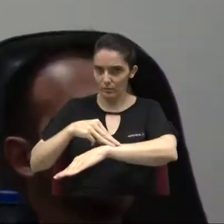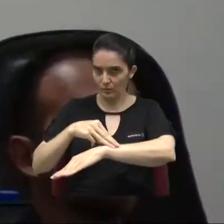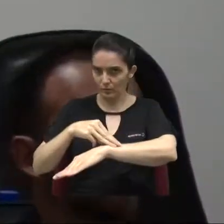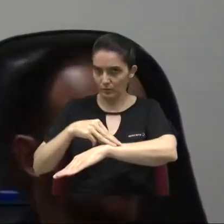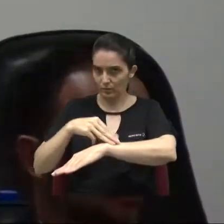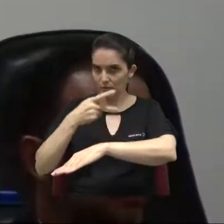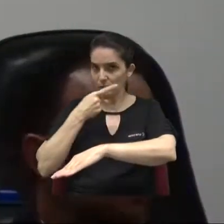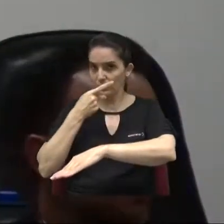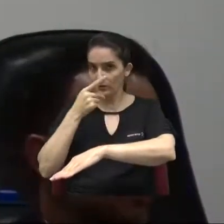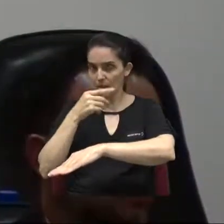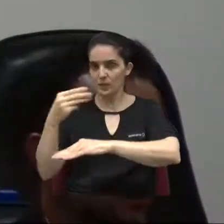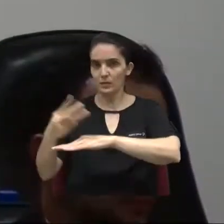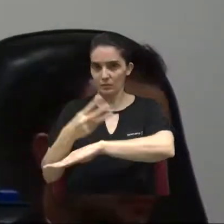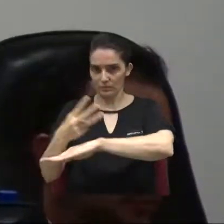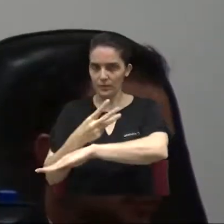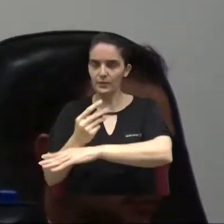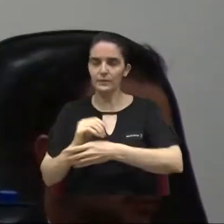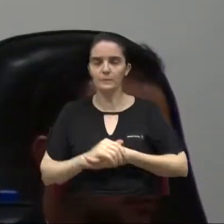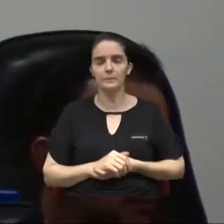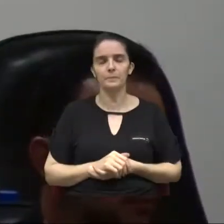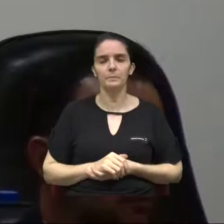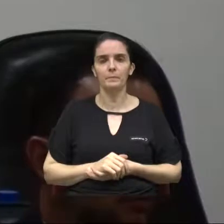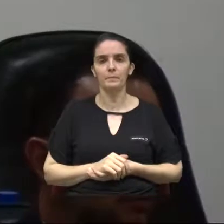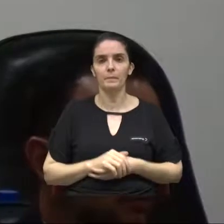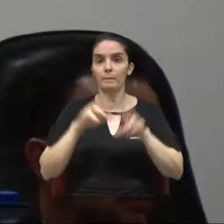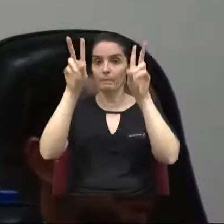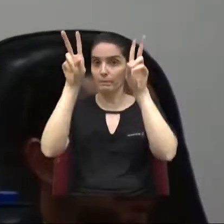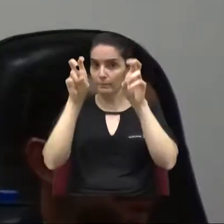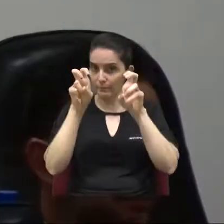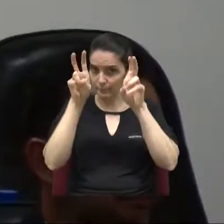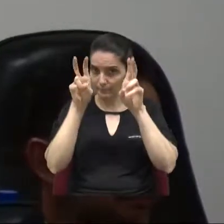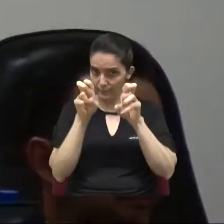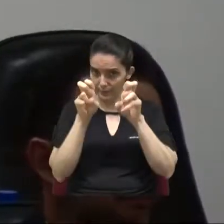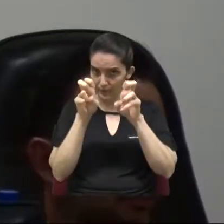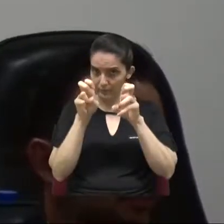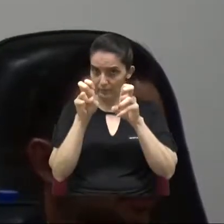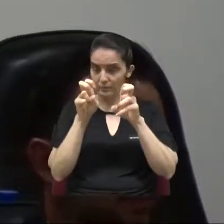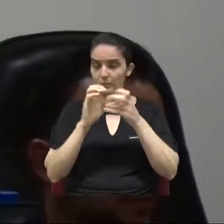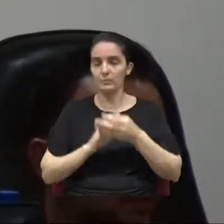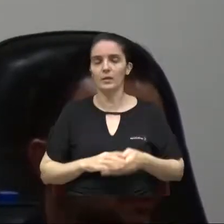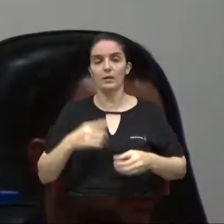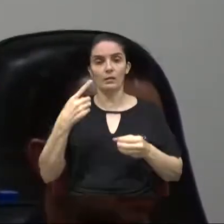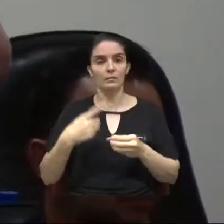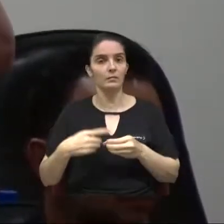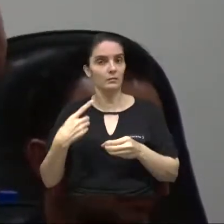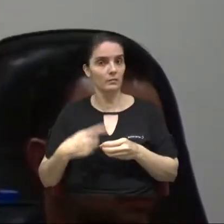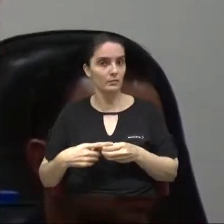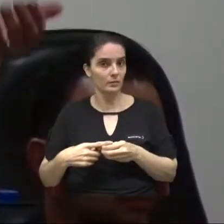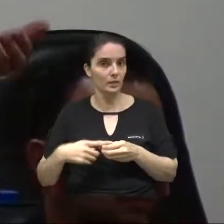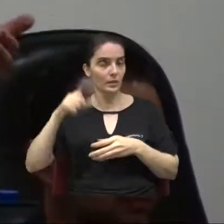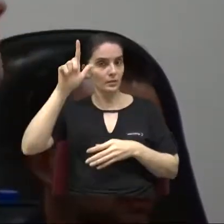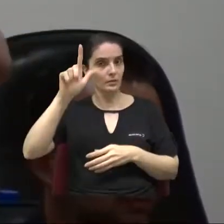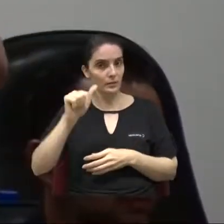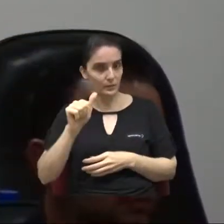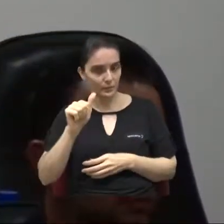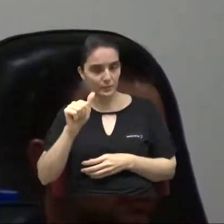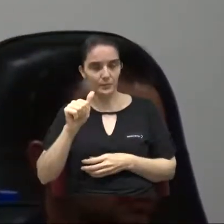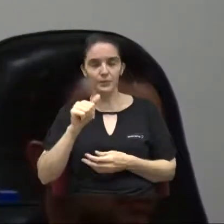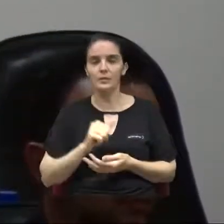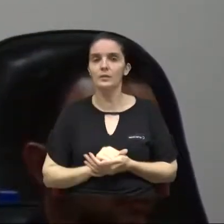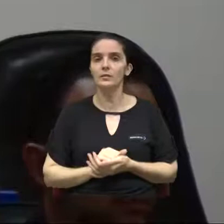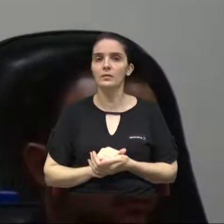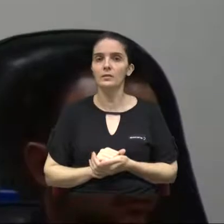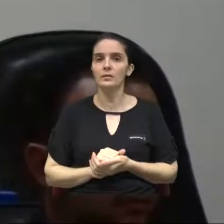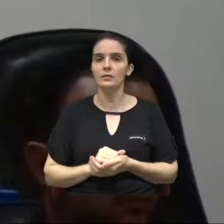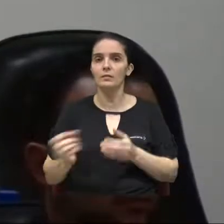no meu WhatsApp. Enfim, é um assunto que hoje o município, depois disso, é que foi